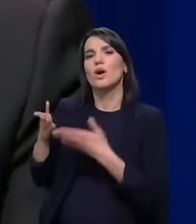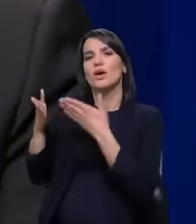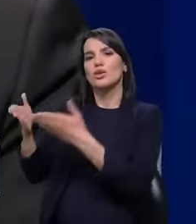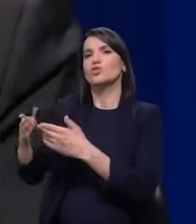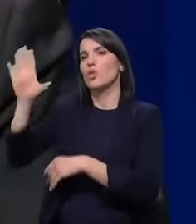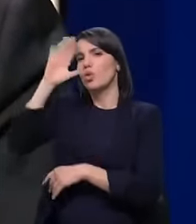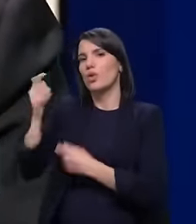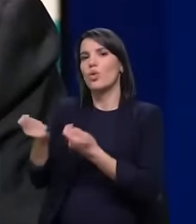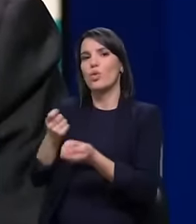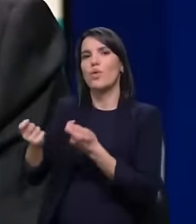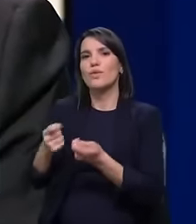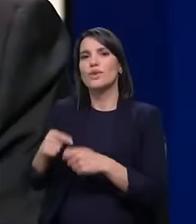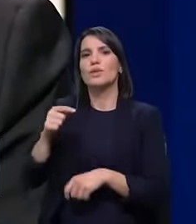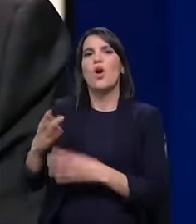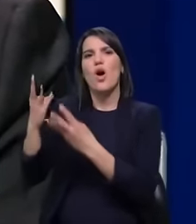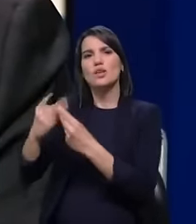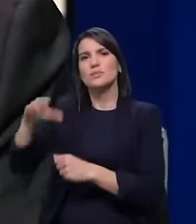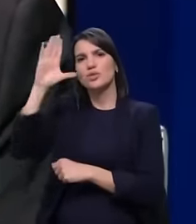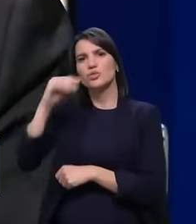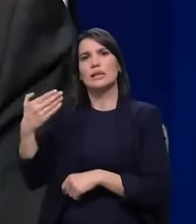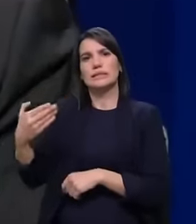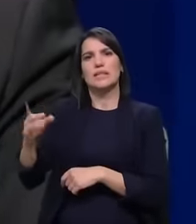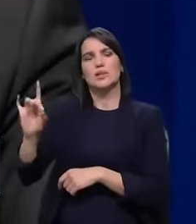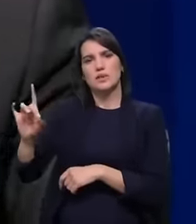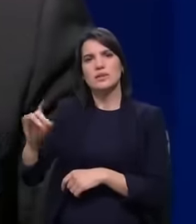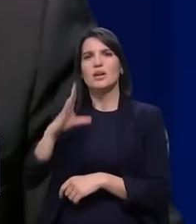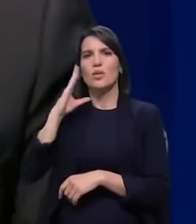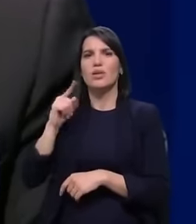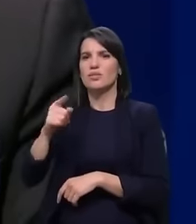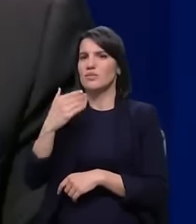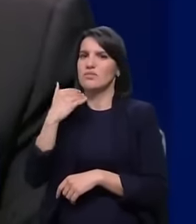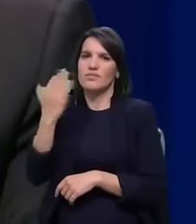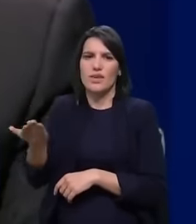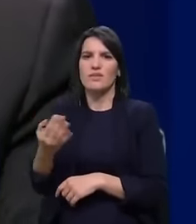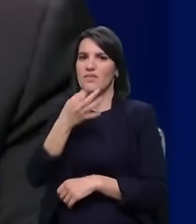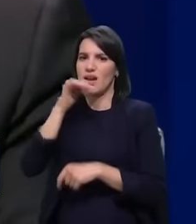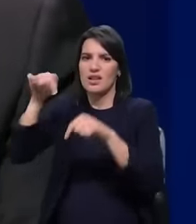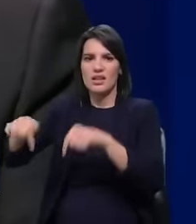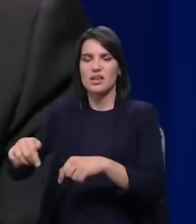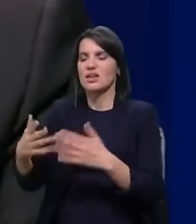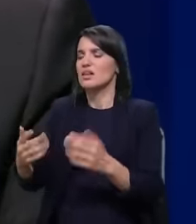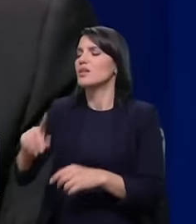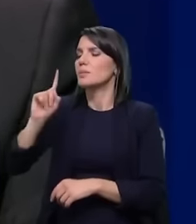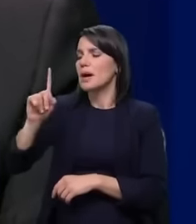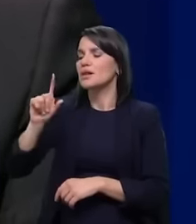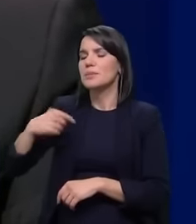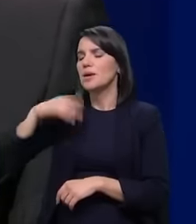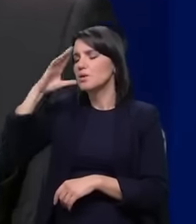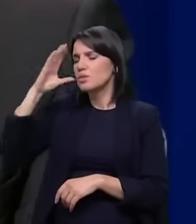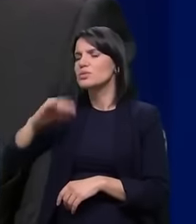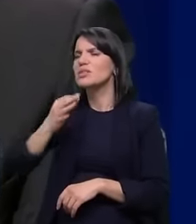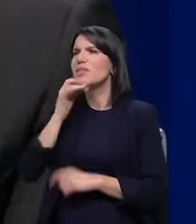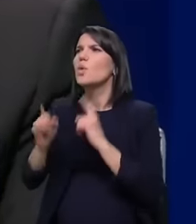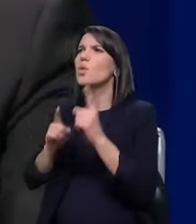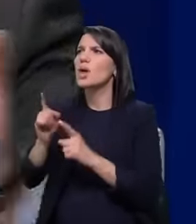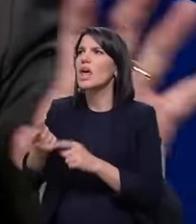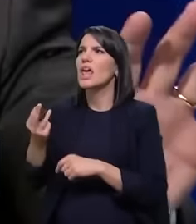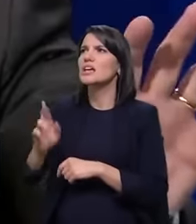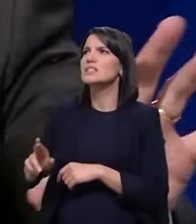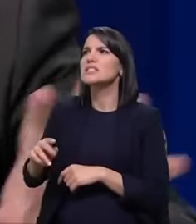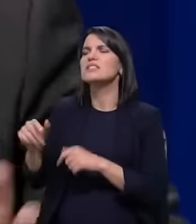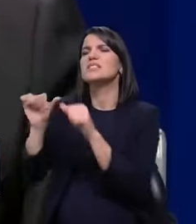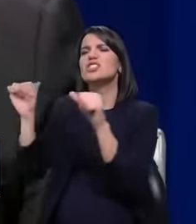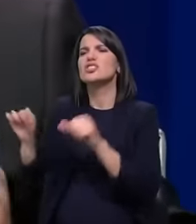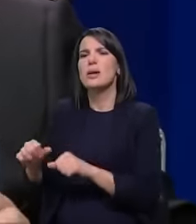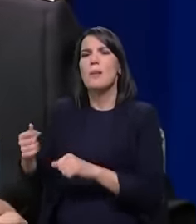e sustentou 7 orçamentos de Estado ou 6, acho que lhe fica muito mal estar a falar disso aqui. Segundo, eu não sei a que é que se refere do antissistema de querer